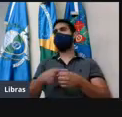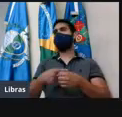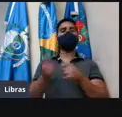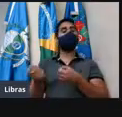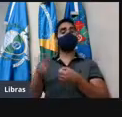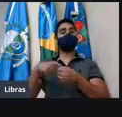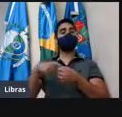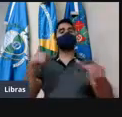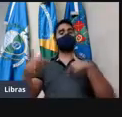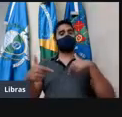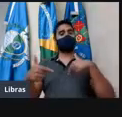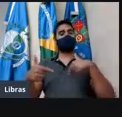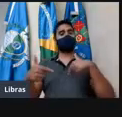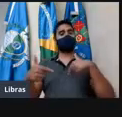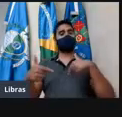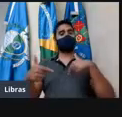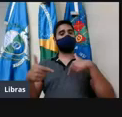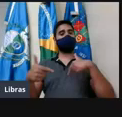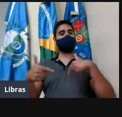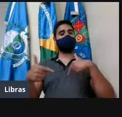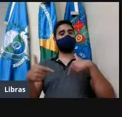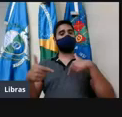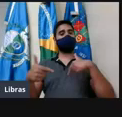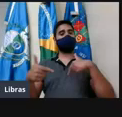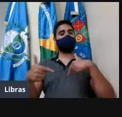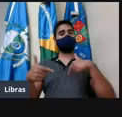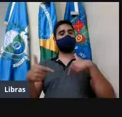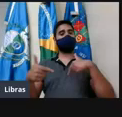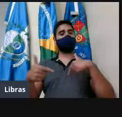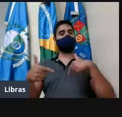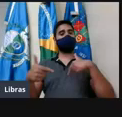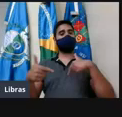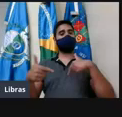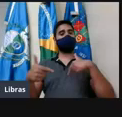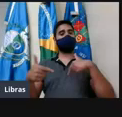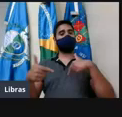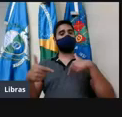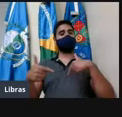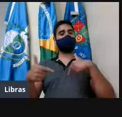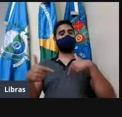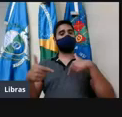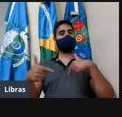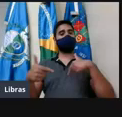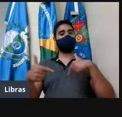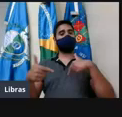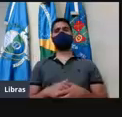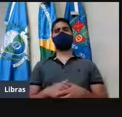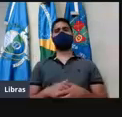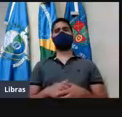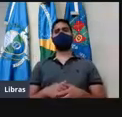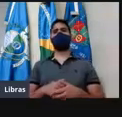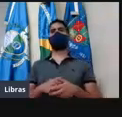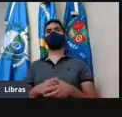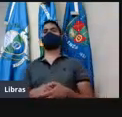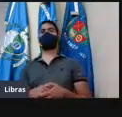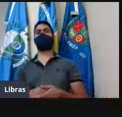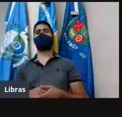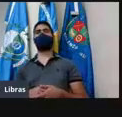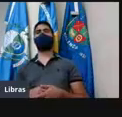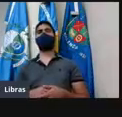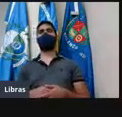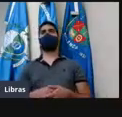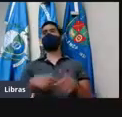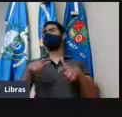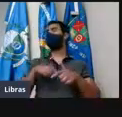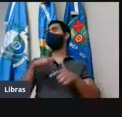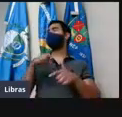serviço. Diante disso, já foi feito um trabalho de um emergencial, aonde